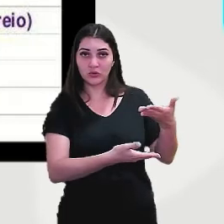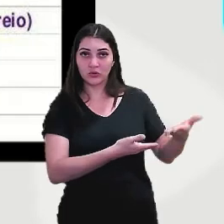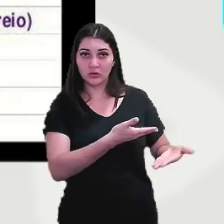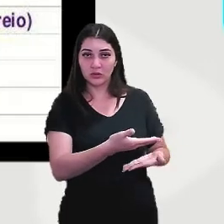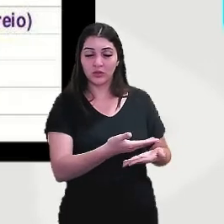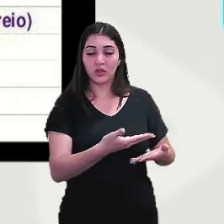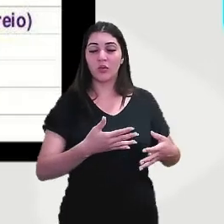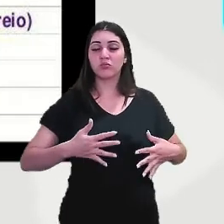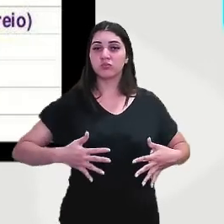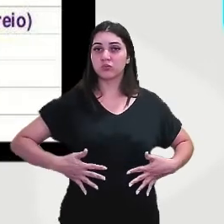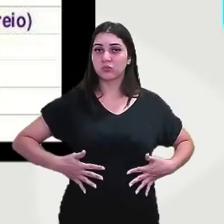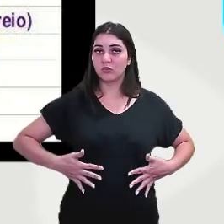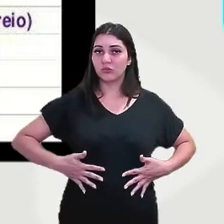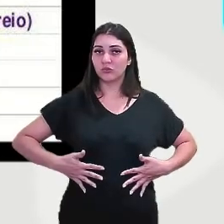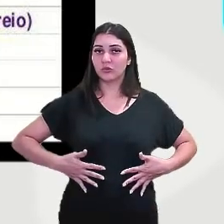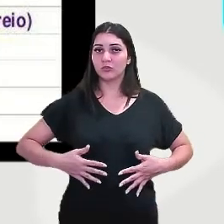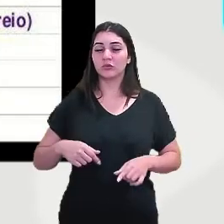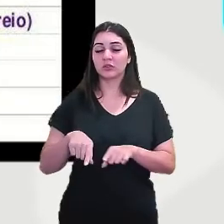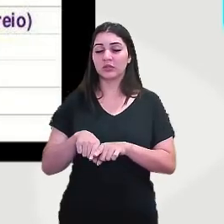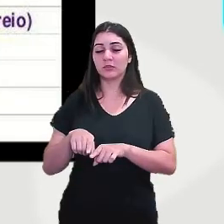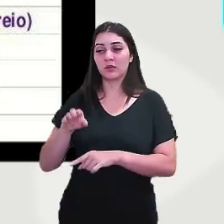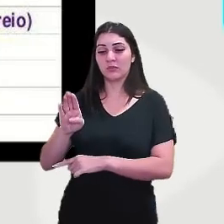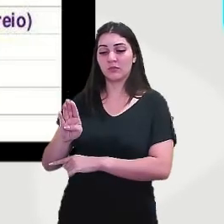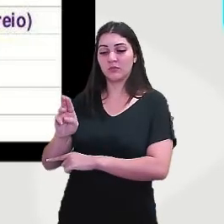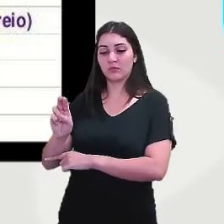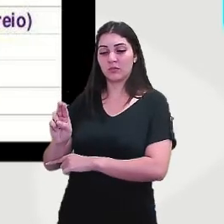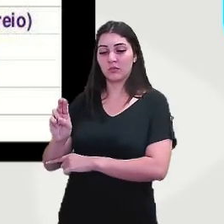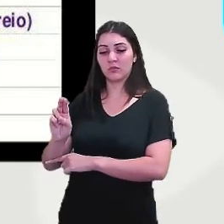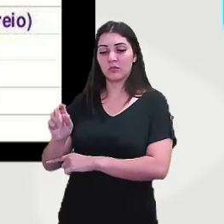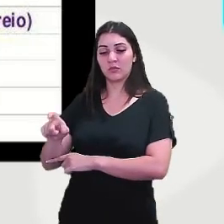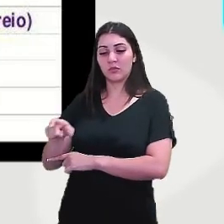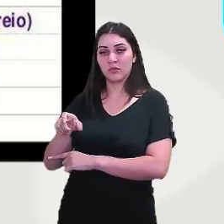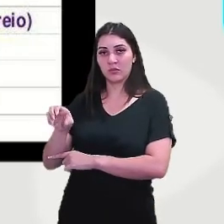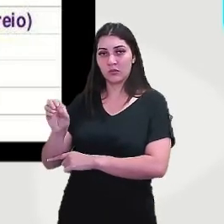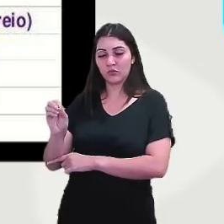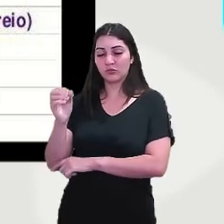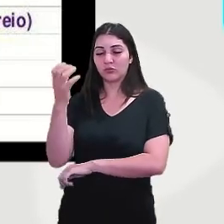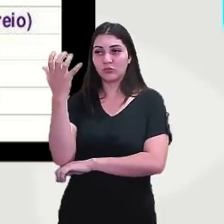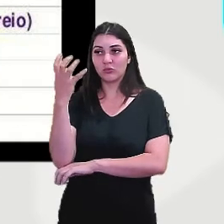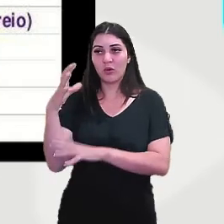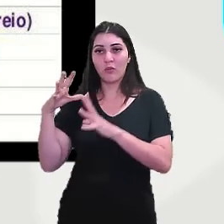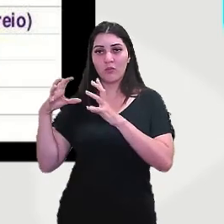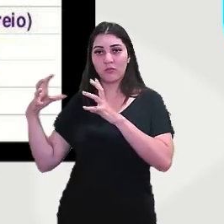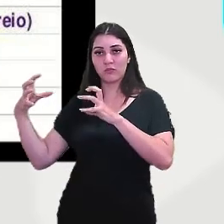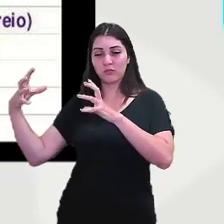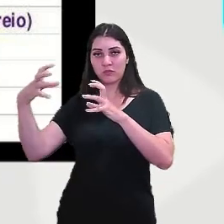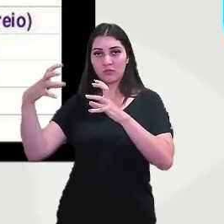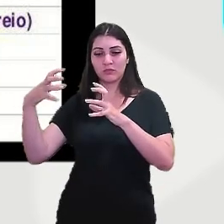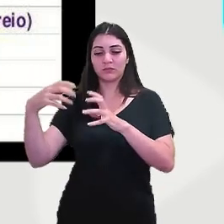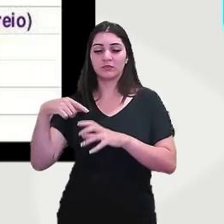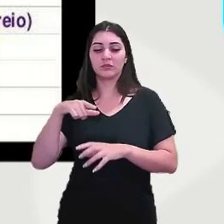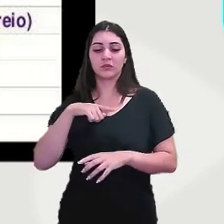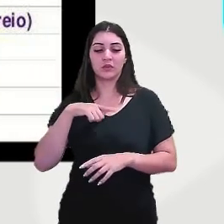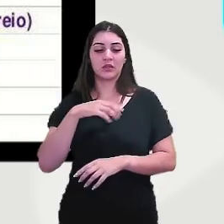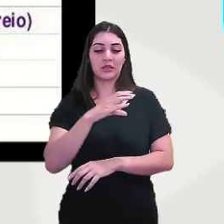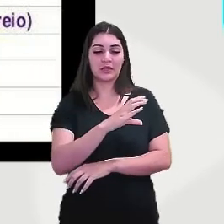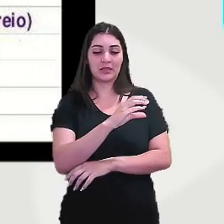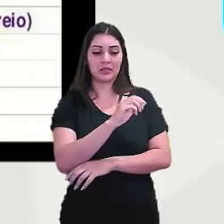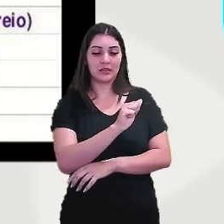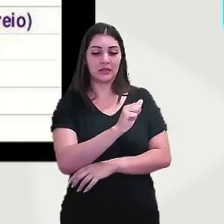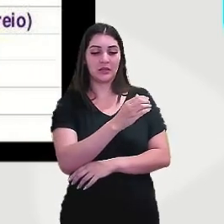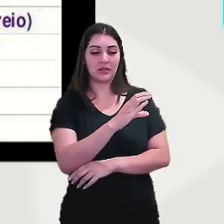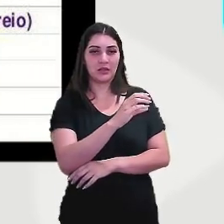bucheiro, é o estômago. E bucho com X é o arbusto. Temos caçar com